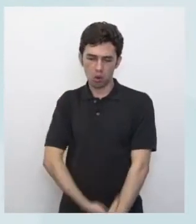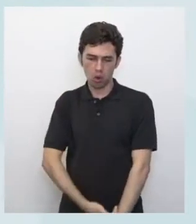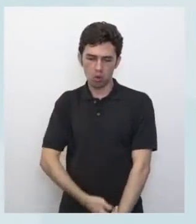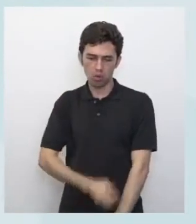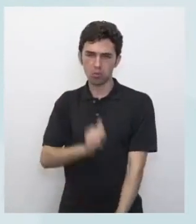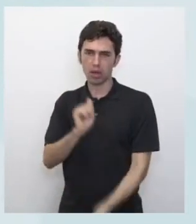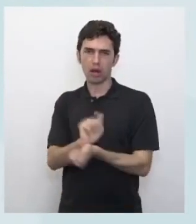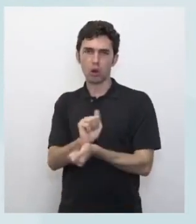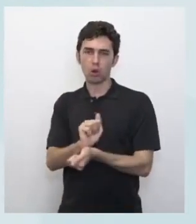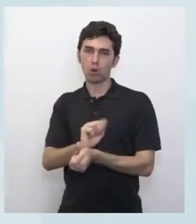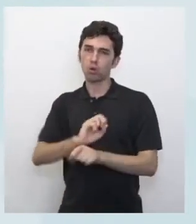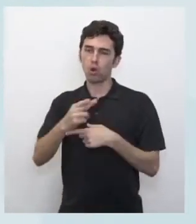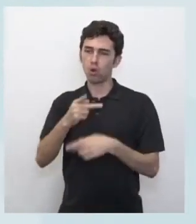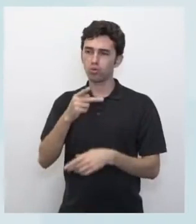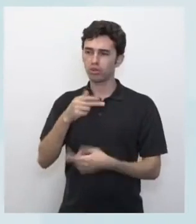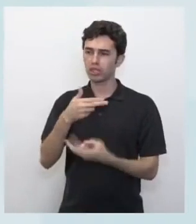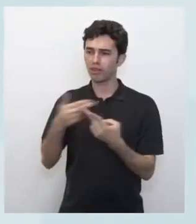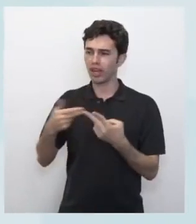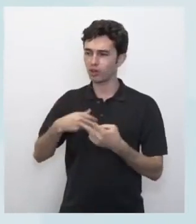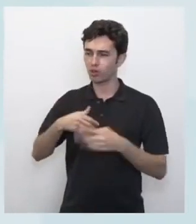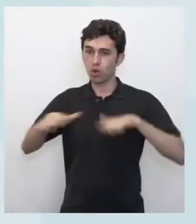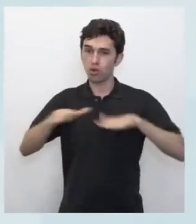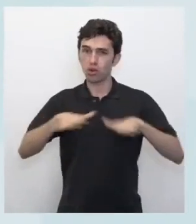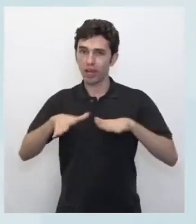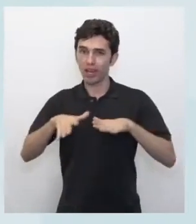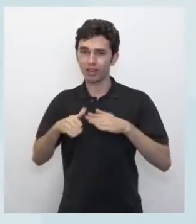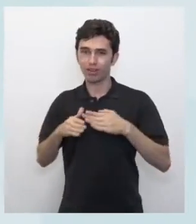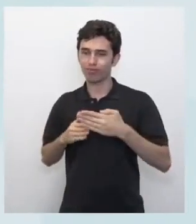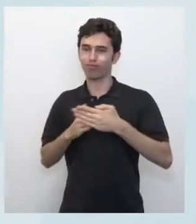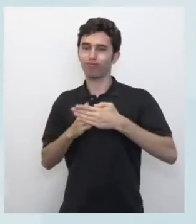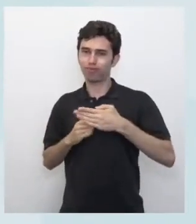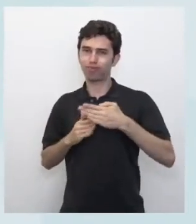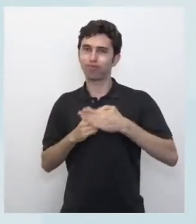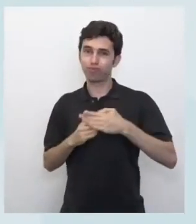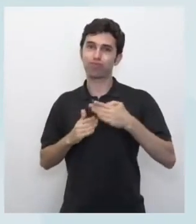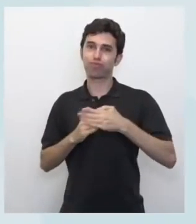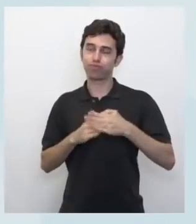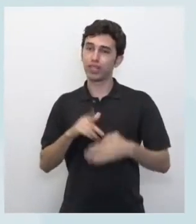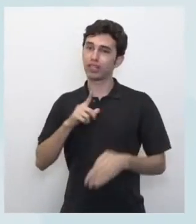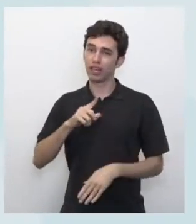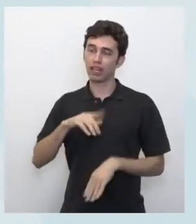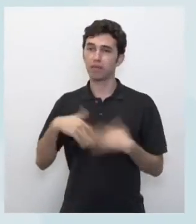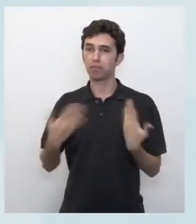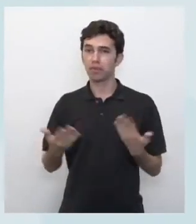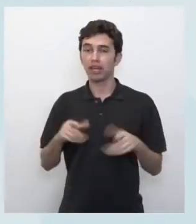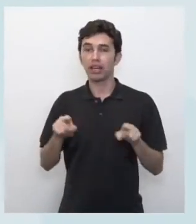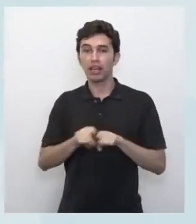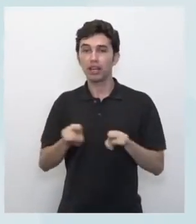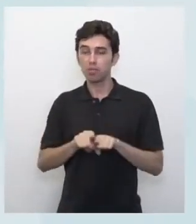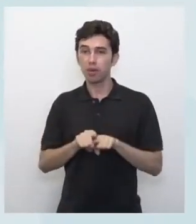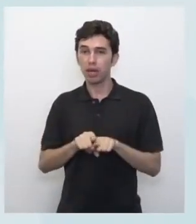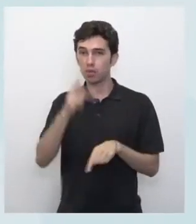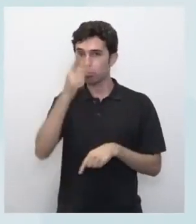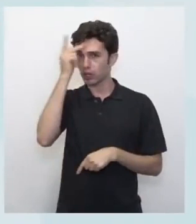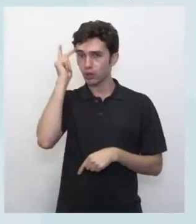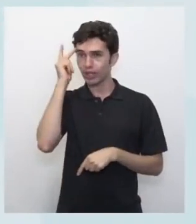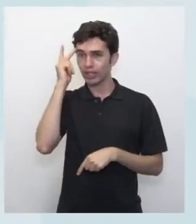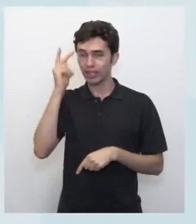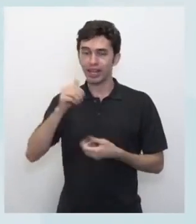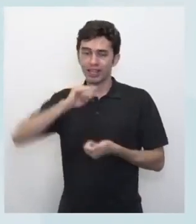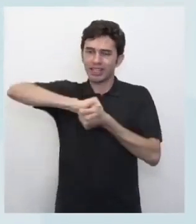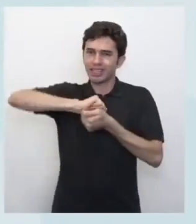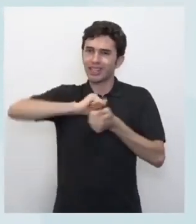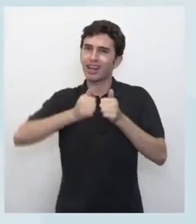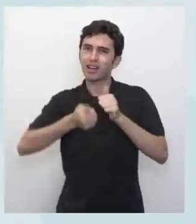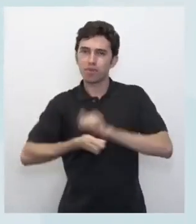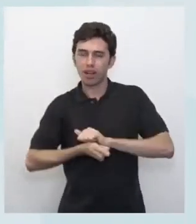estão incapacitadas, né, realmente, né, permanentemente, ou pessoas ainda que estão em um processo aí de